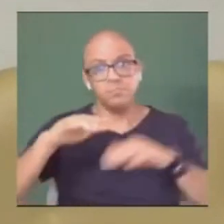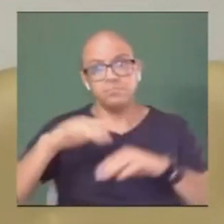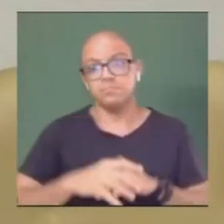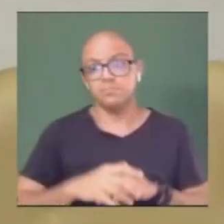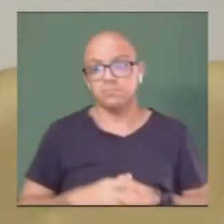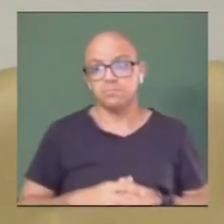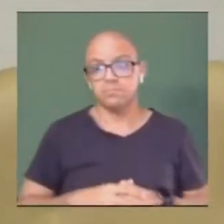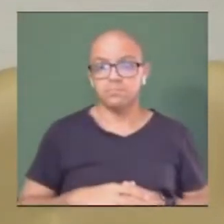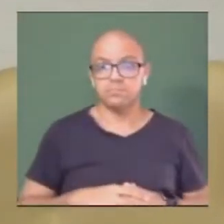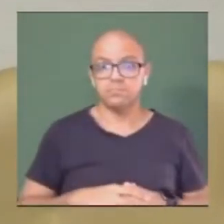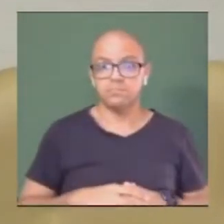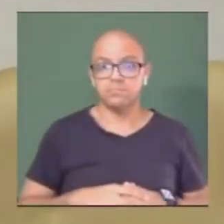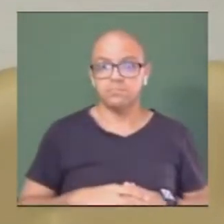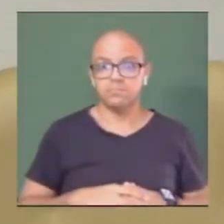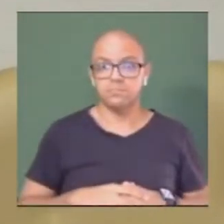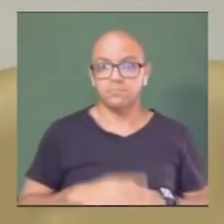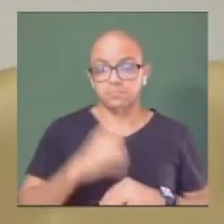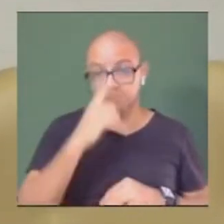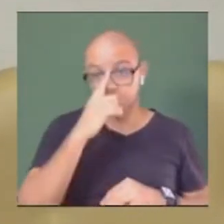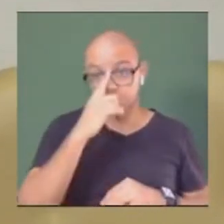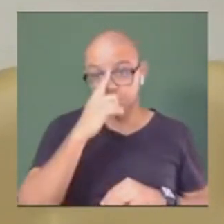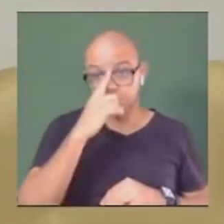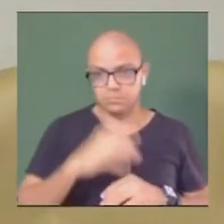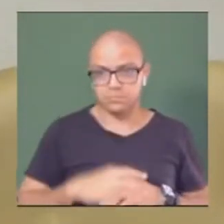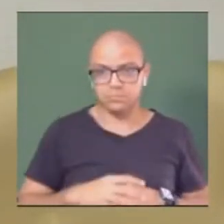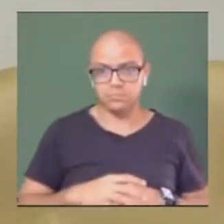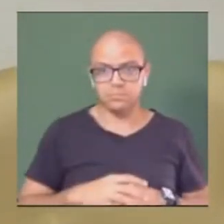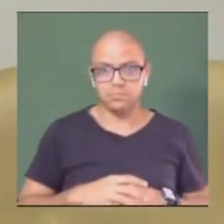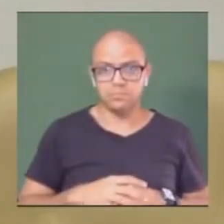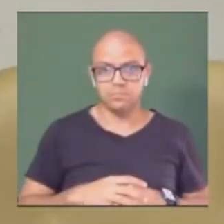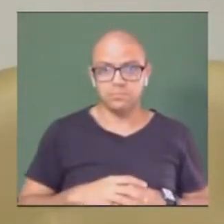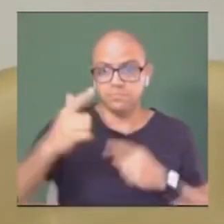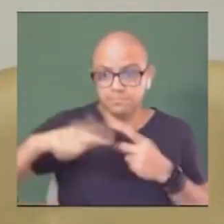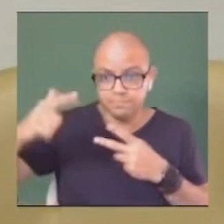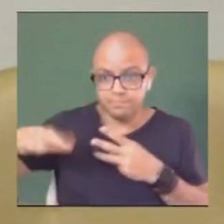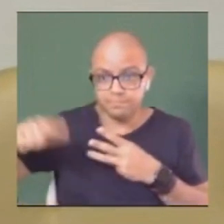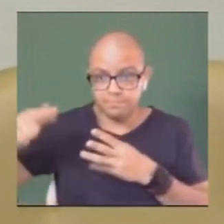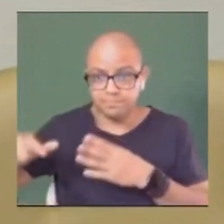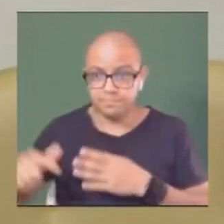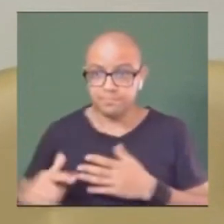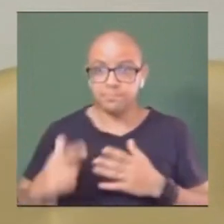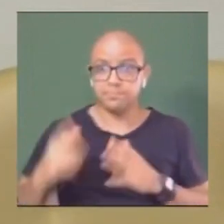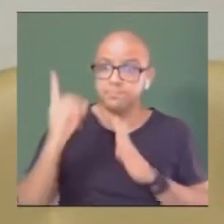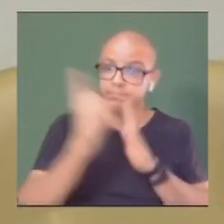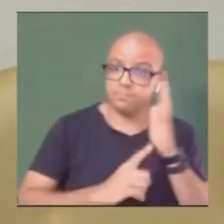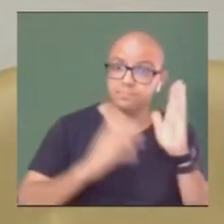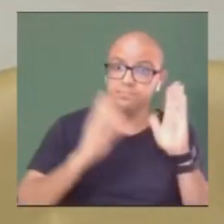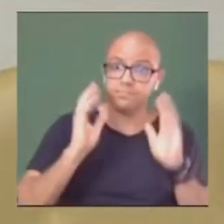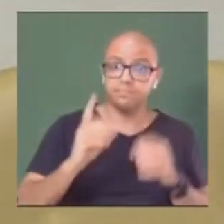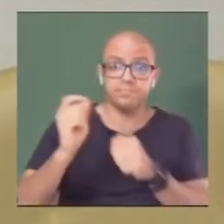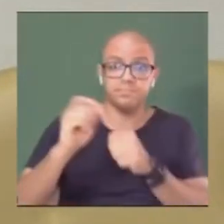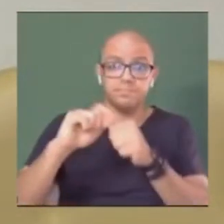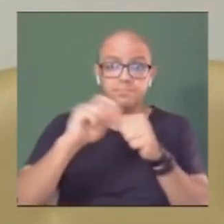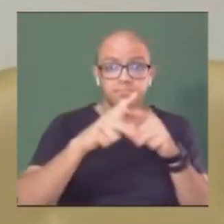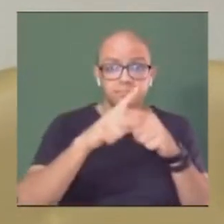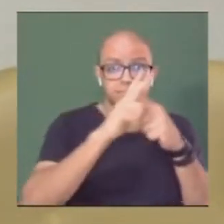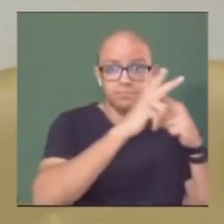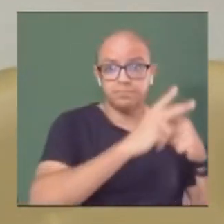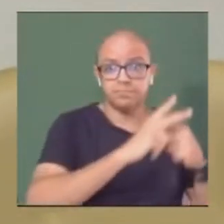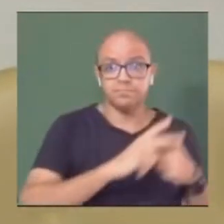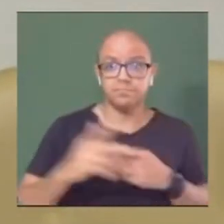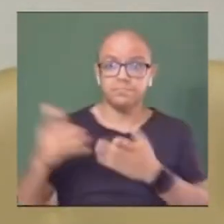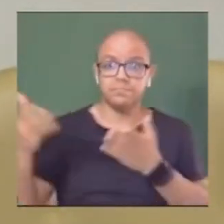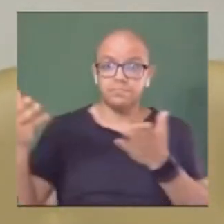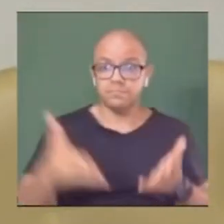elas vê eh repetidas o diretor já fez a reforma aí chega a empresa lá sem